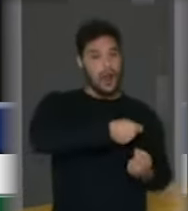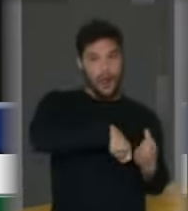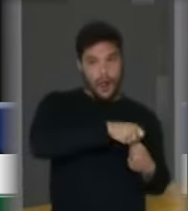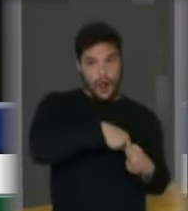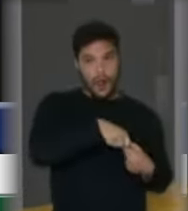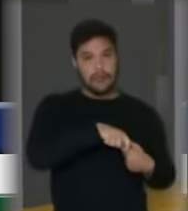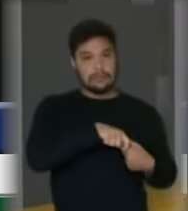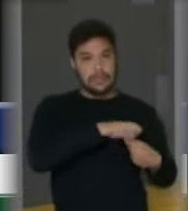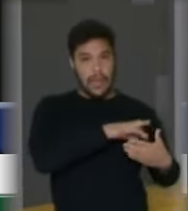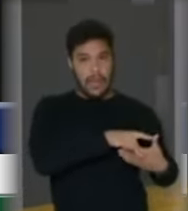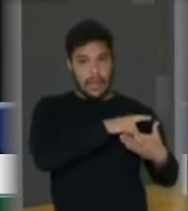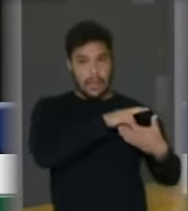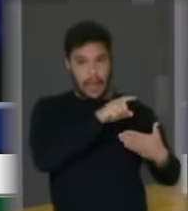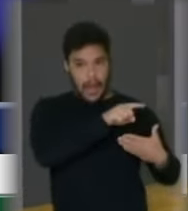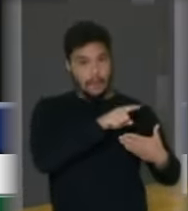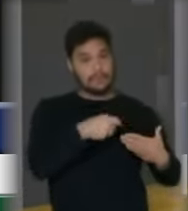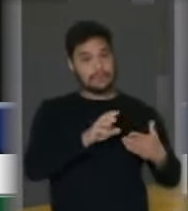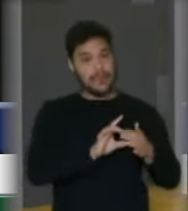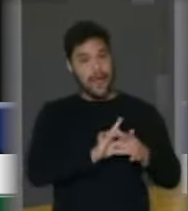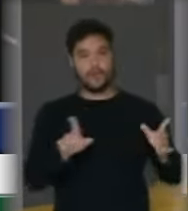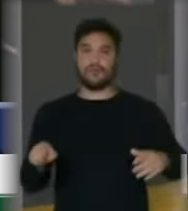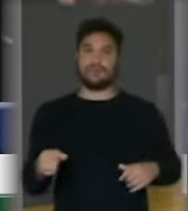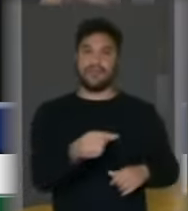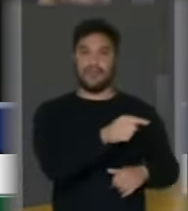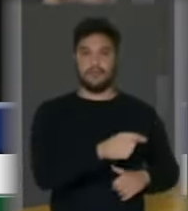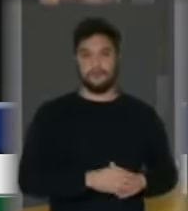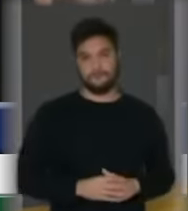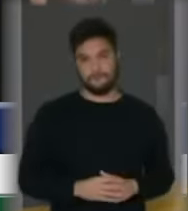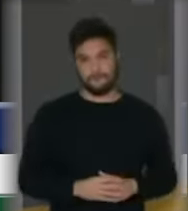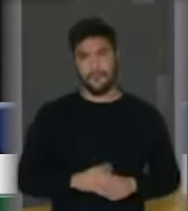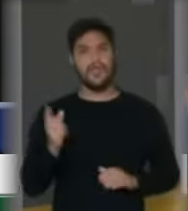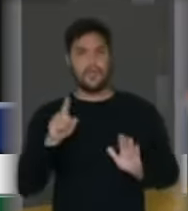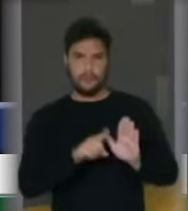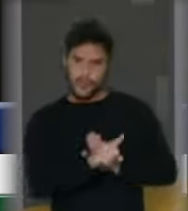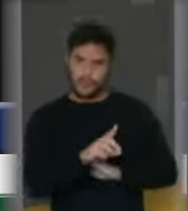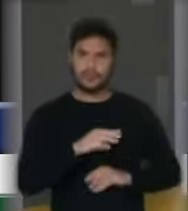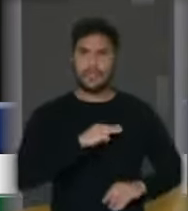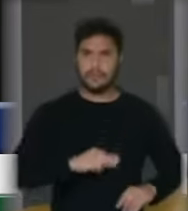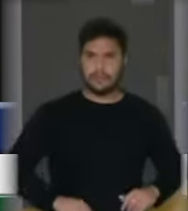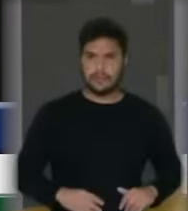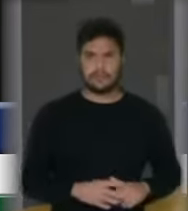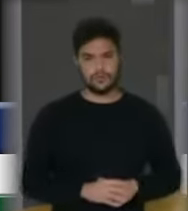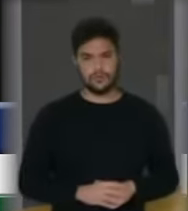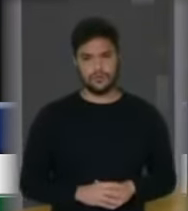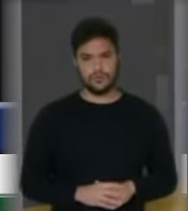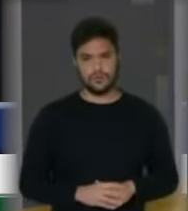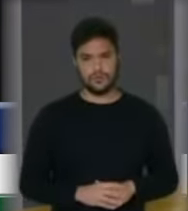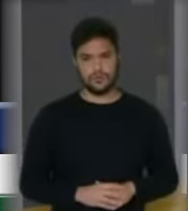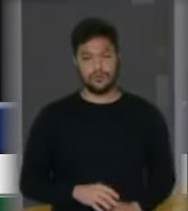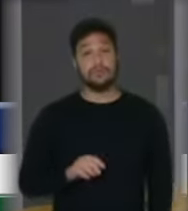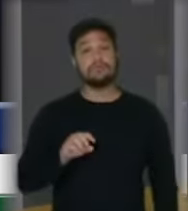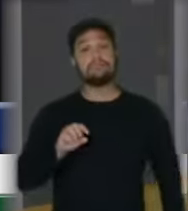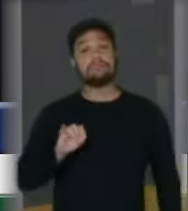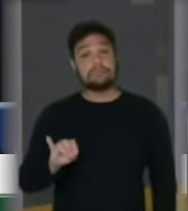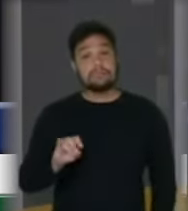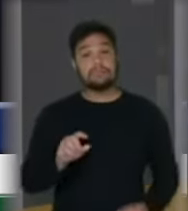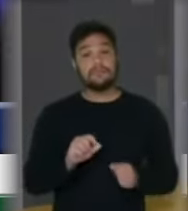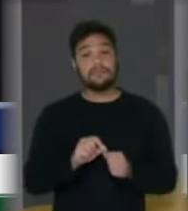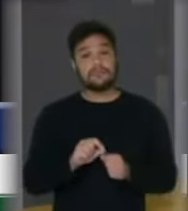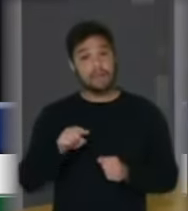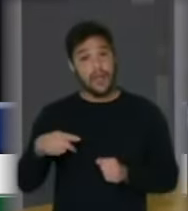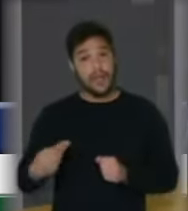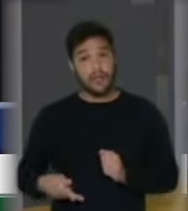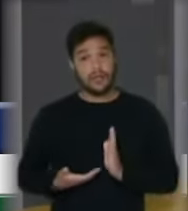do narcotráfico. E questionei o ministro, se fizermos aqui na Câmara dos Deputados,